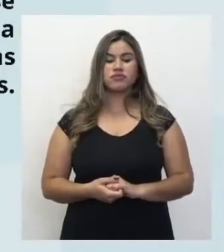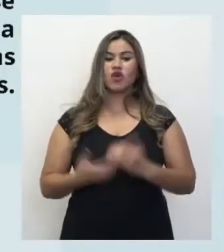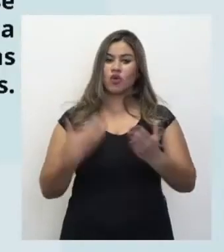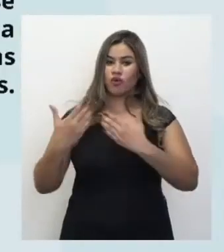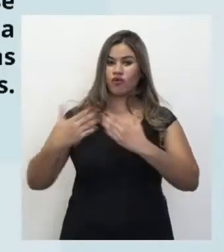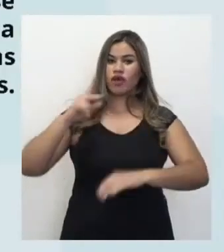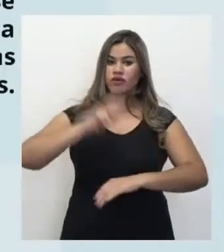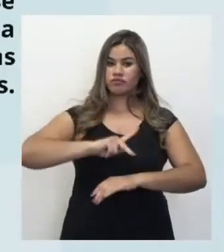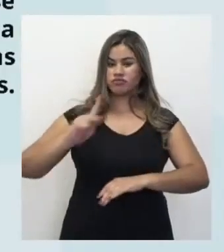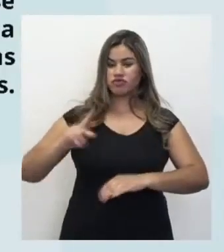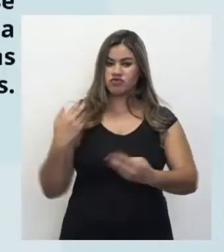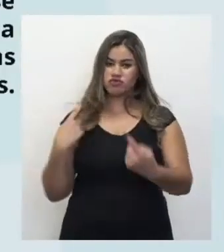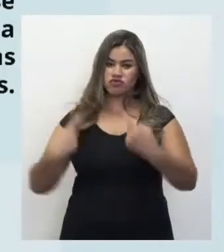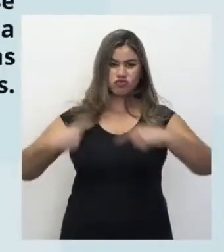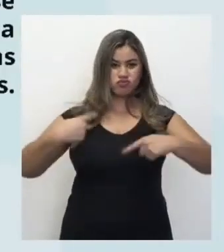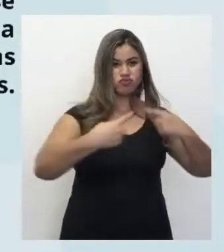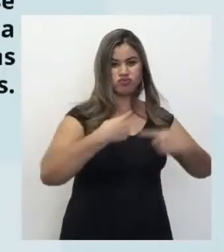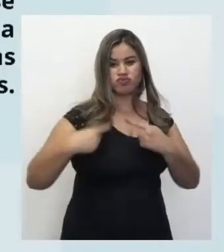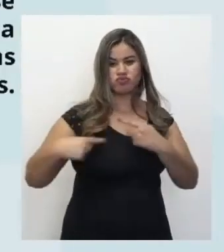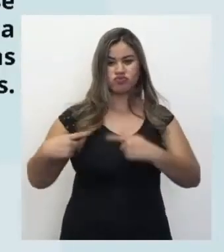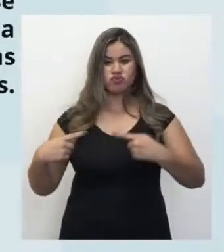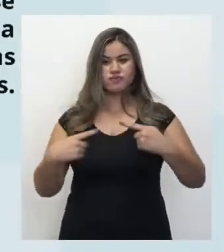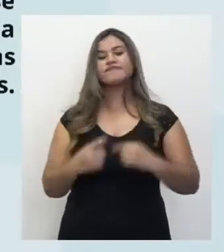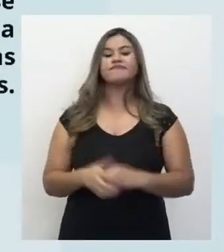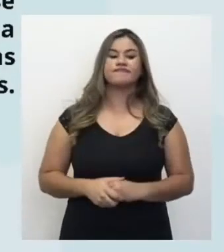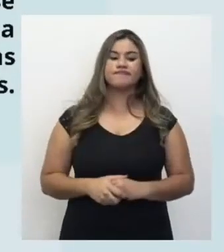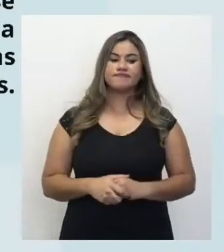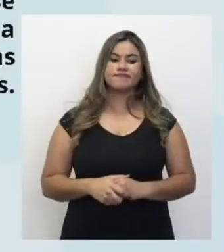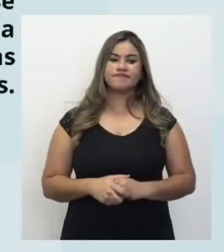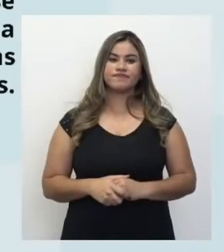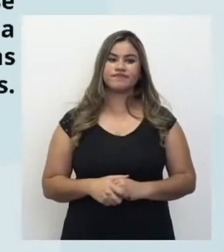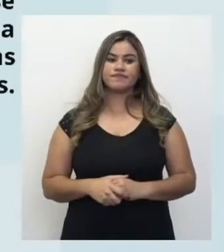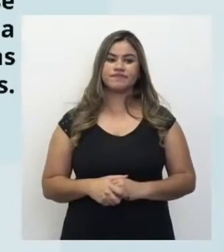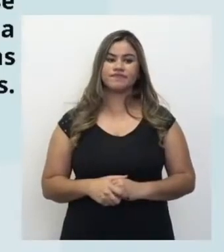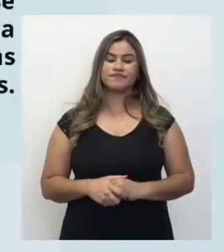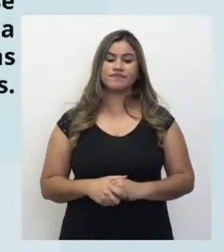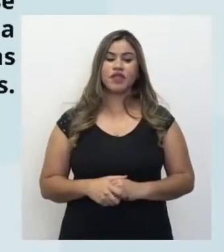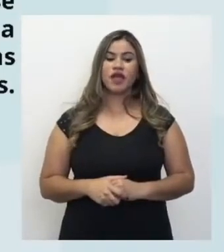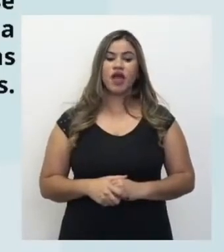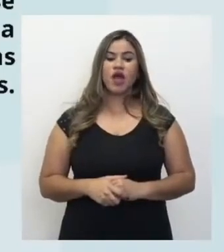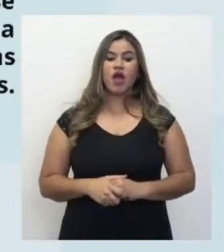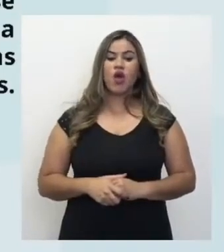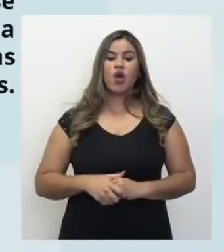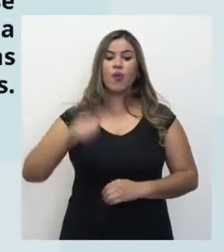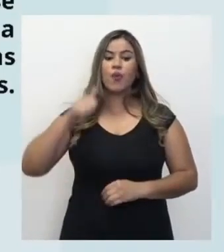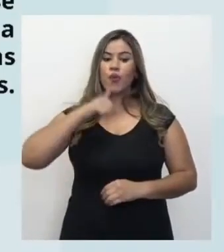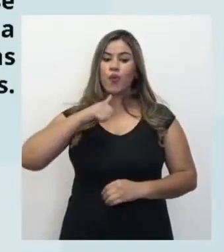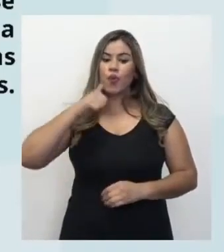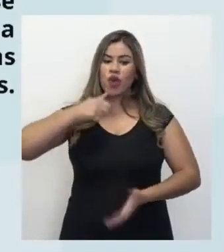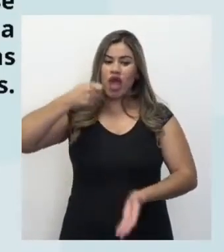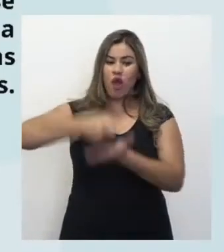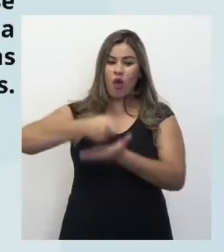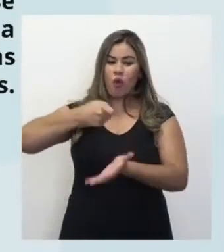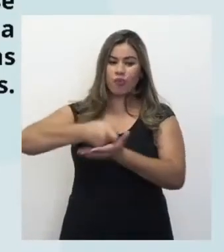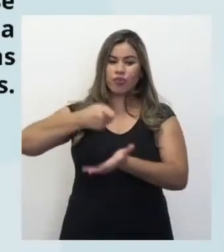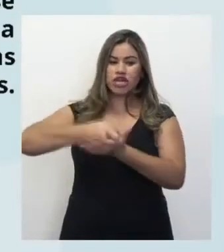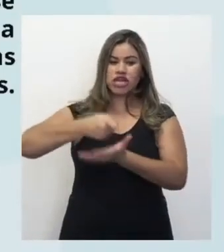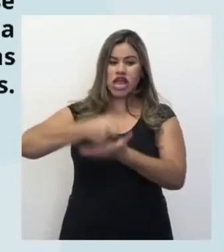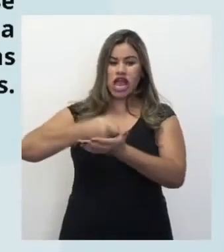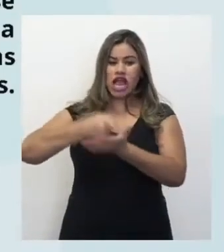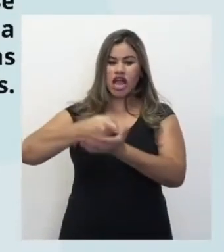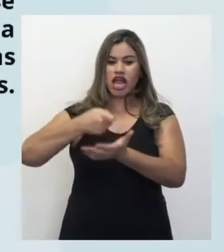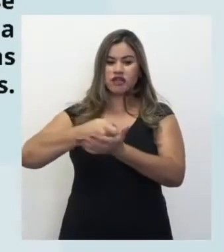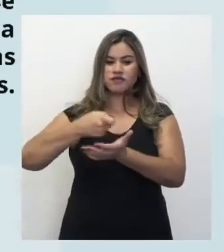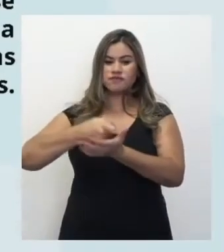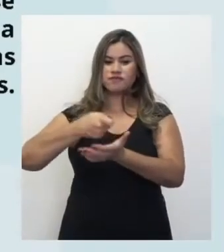conversem em casa, discutam entre vocês, os colegas de classe. Eles estão falando já aqui, viu? Nenhuma mulher será obrigada a fazer ou deixar de fazer alguma coisa,